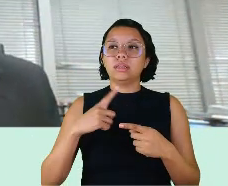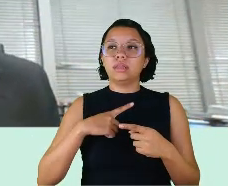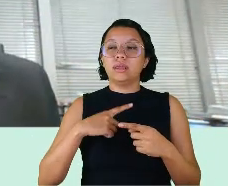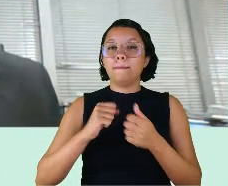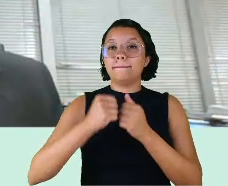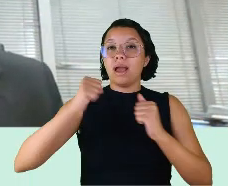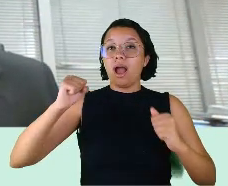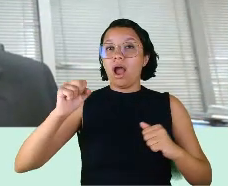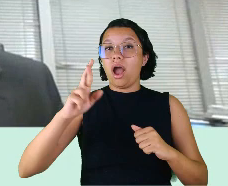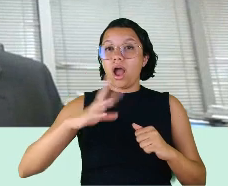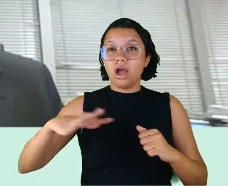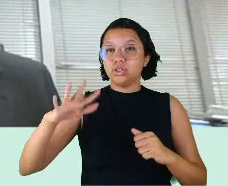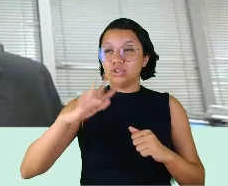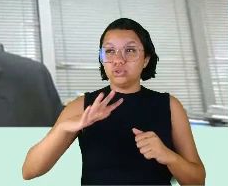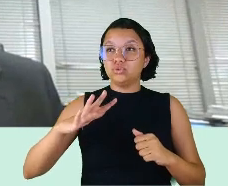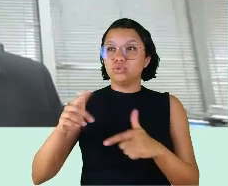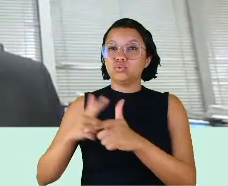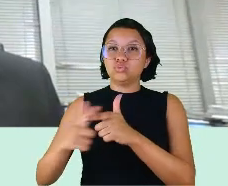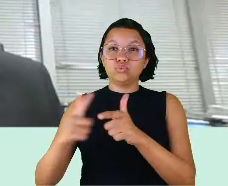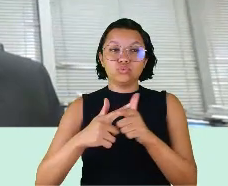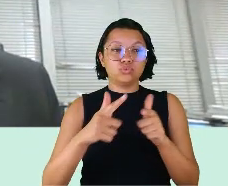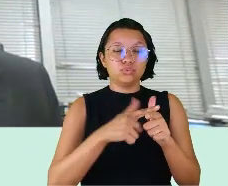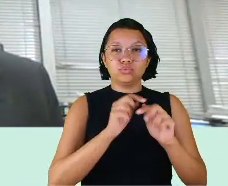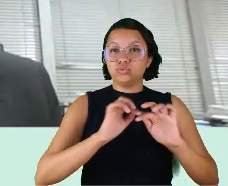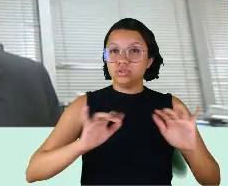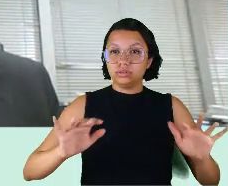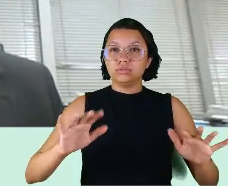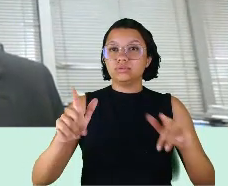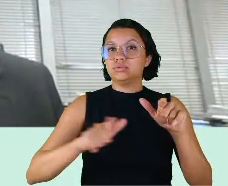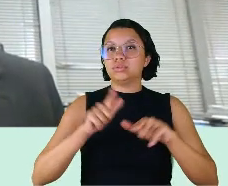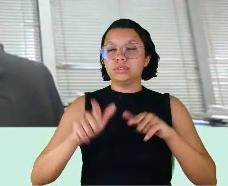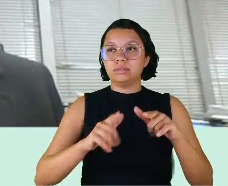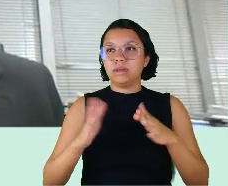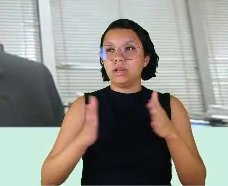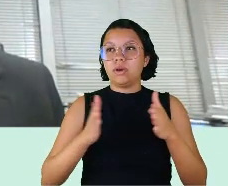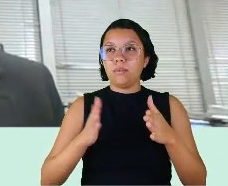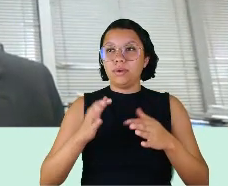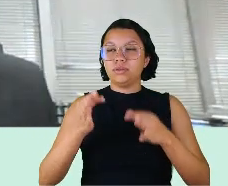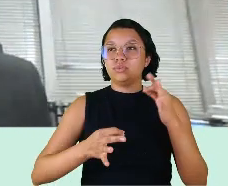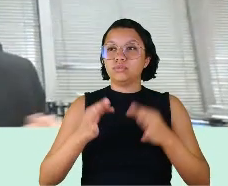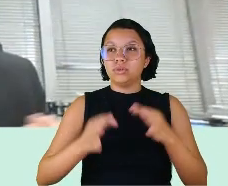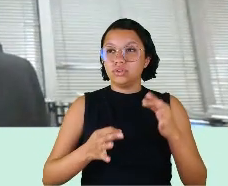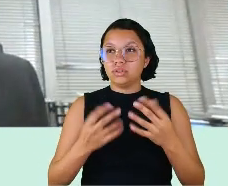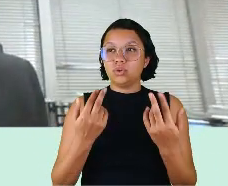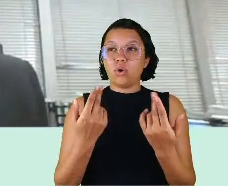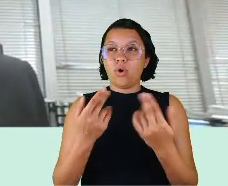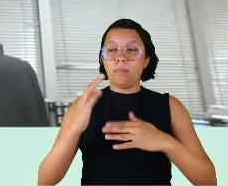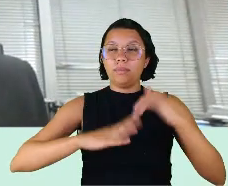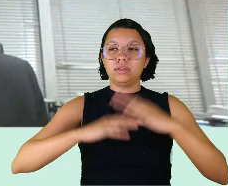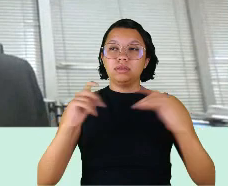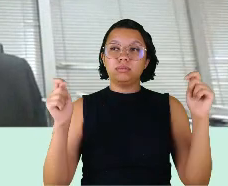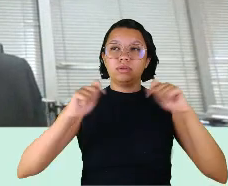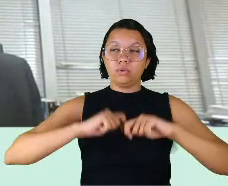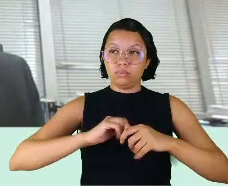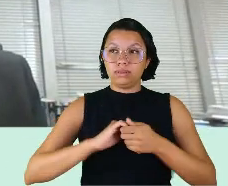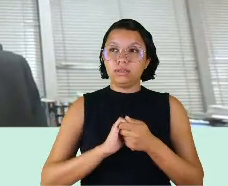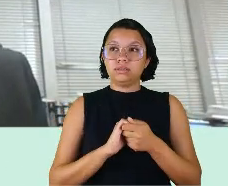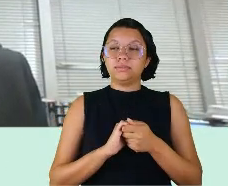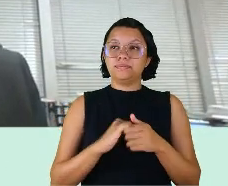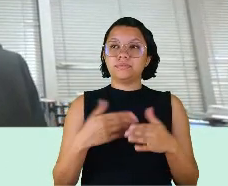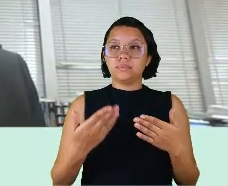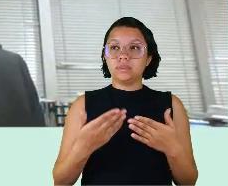com macro-temas, inclusive com redistribuição de trabalho entre os magistrados com mesma competência.